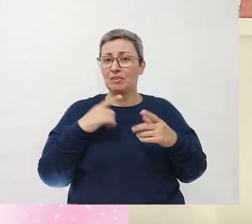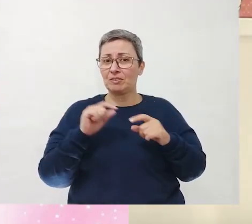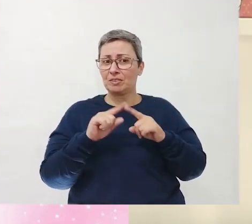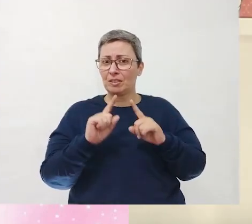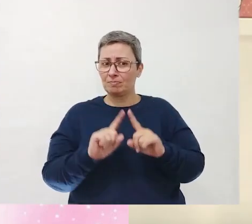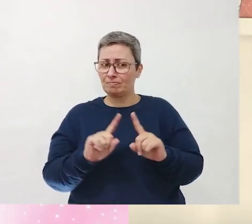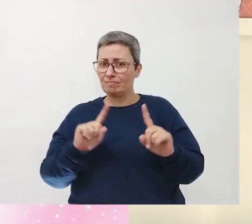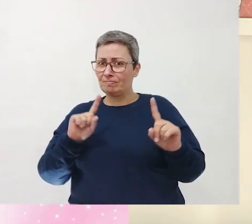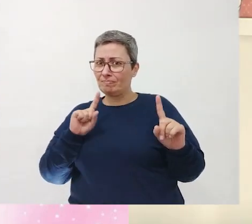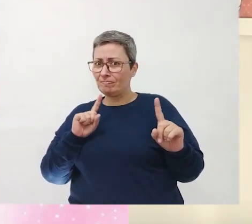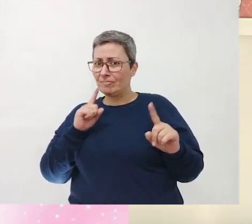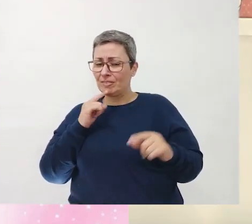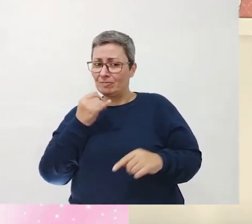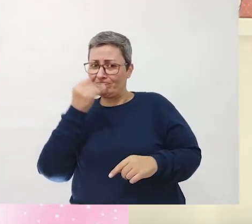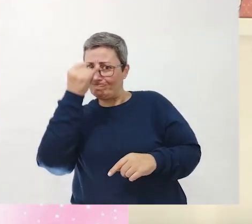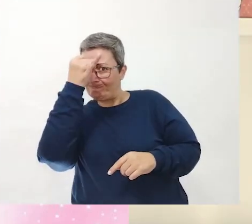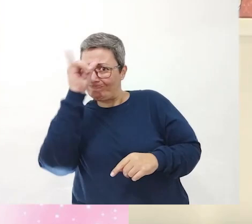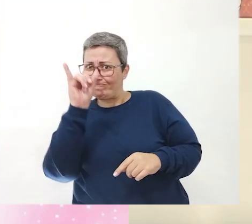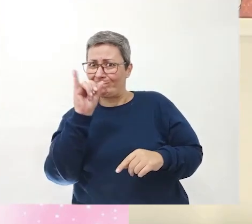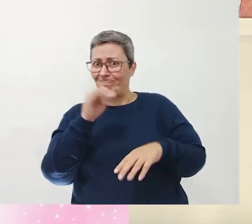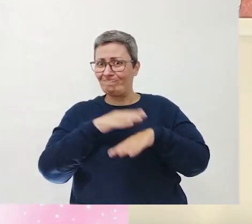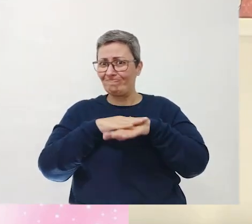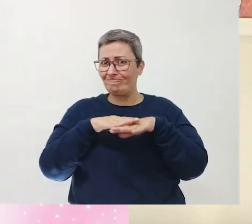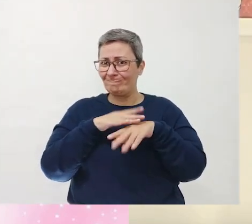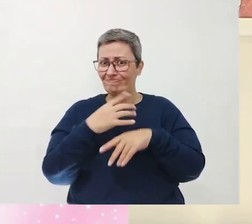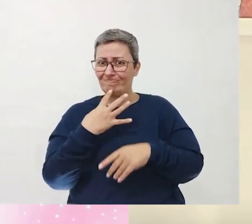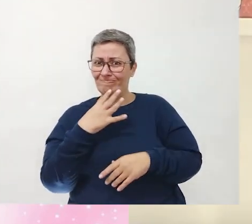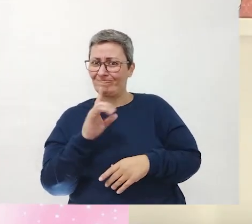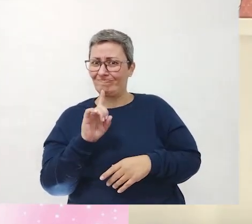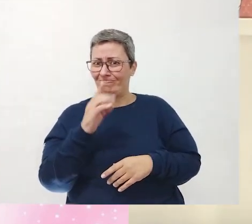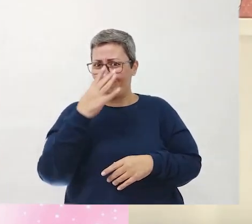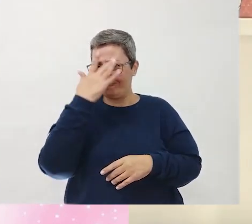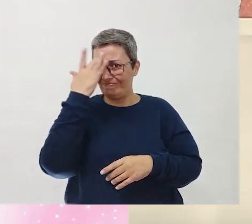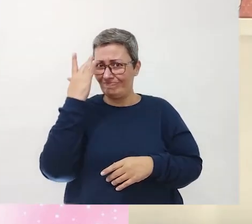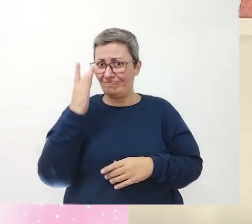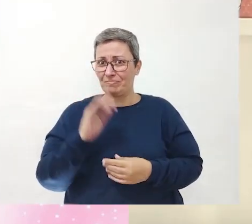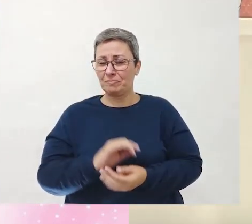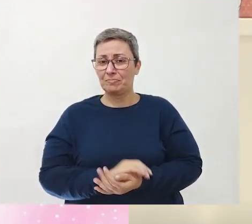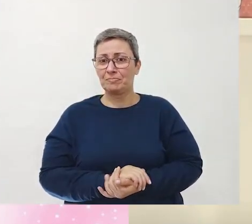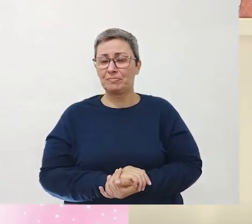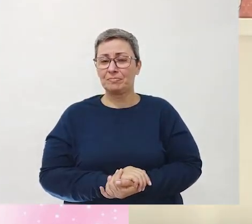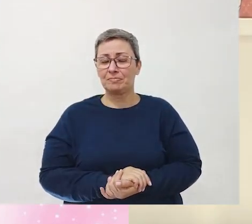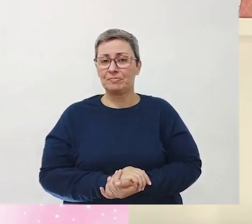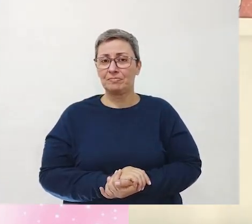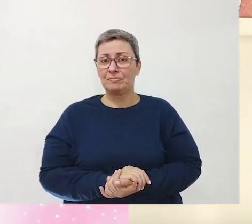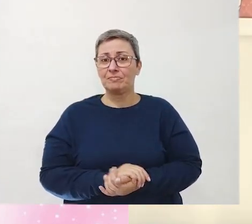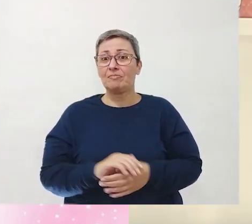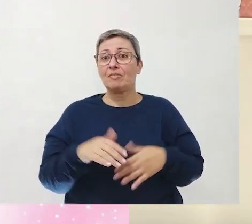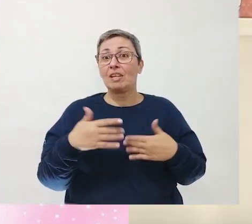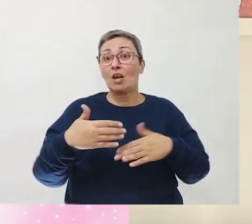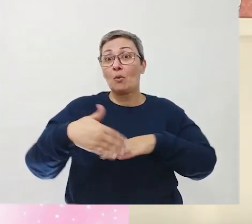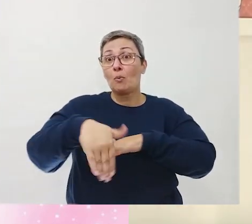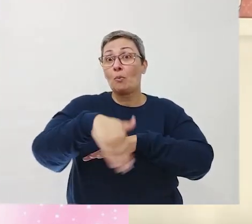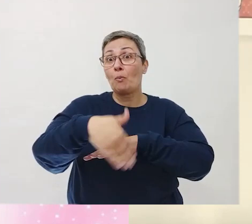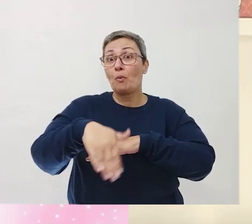Quando você vai a uma festa, fica num canto evitando falar com pessoas que você não conhece?